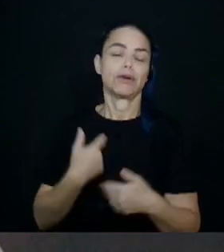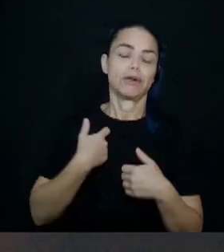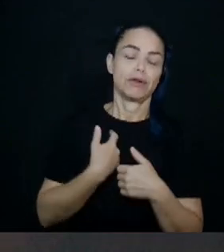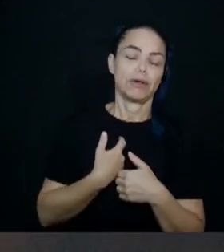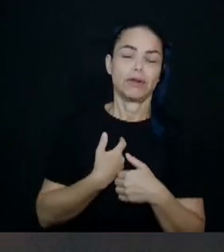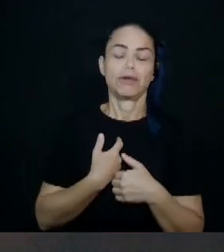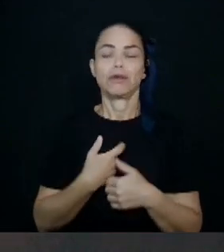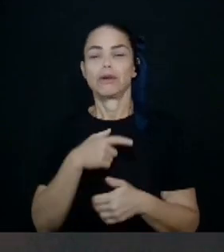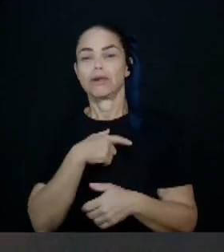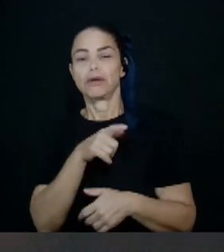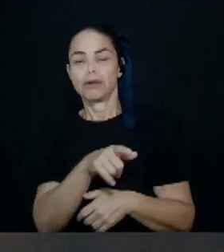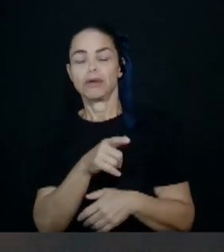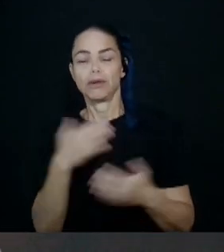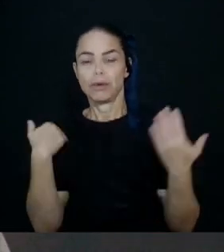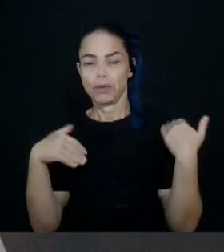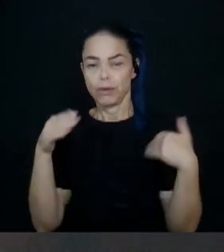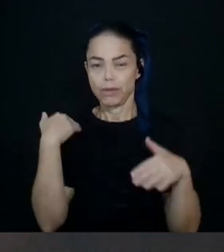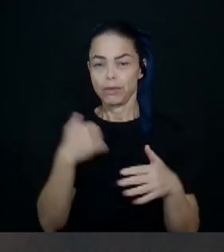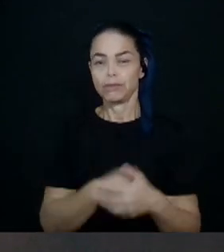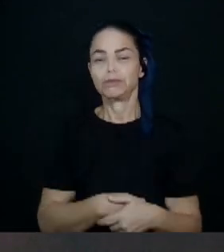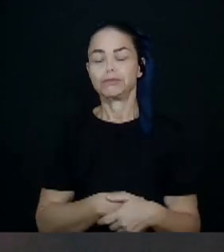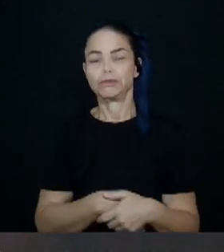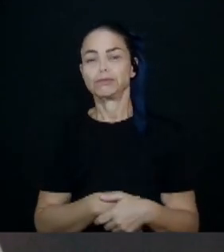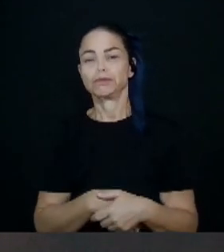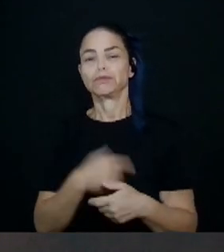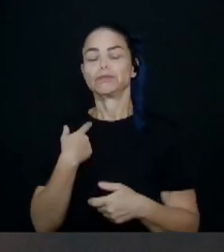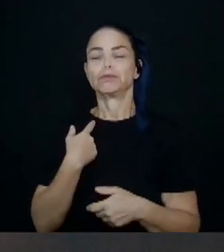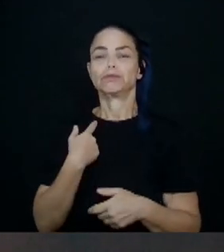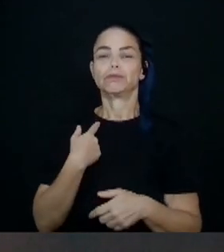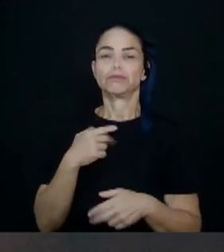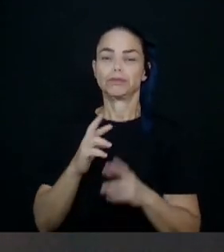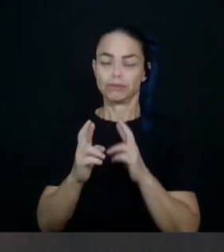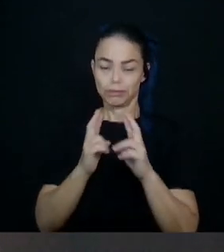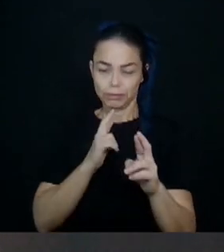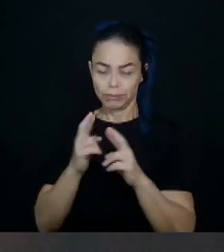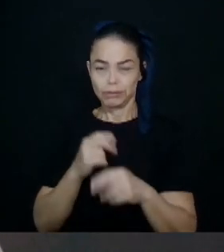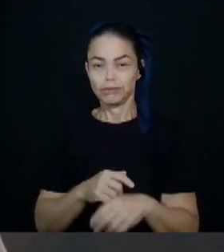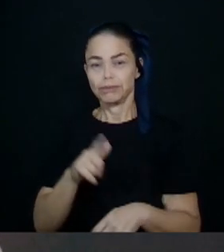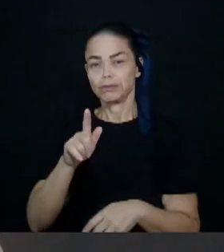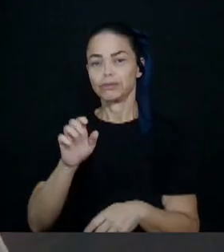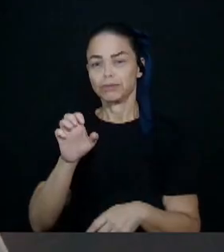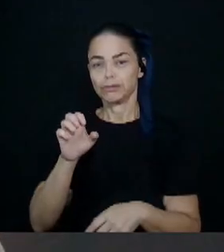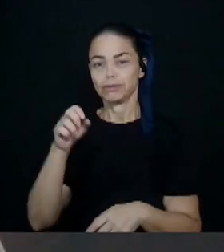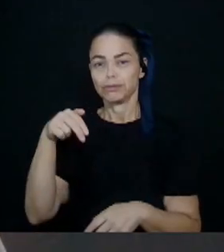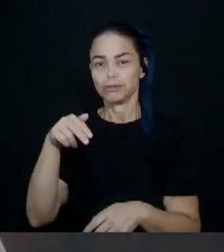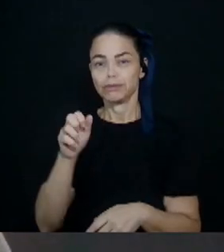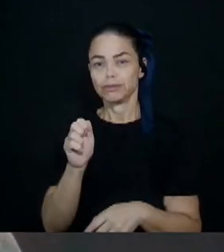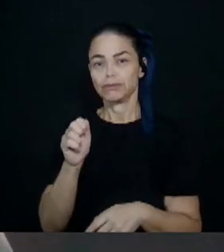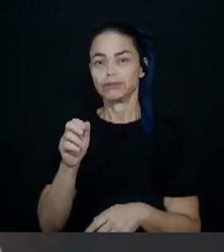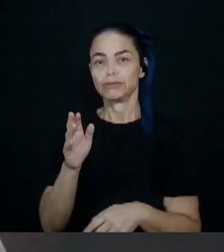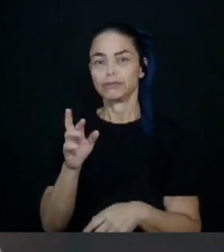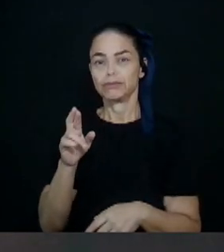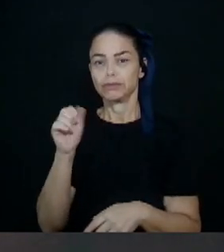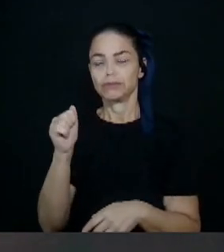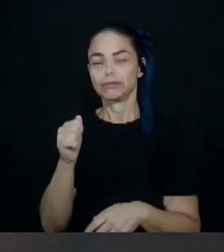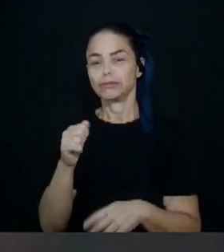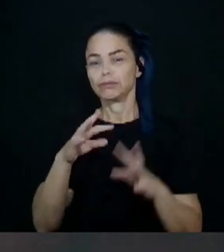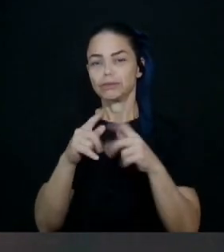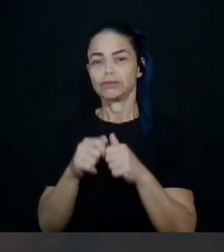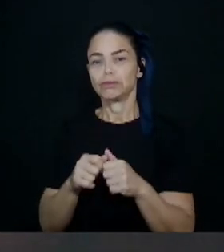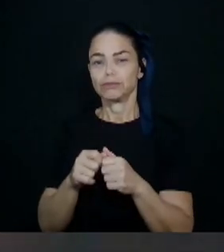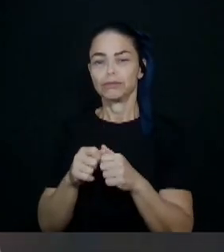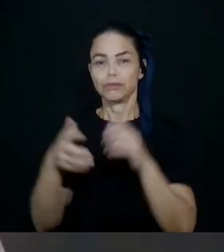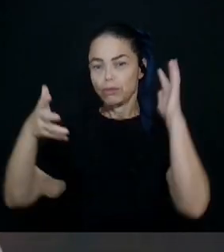nesse passeio que eu fiz, andando na autoestrada em Genebra, todos os caminhões do lado direito, nenhum do lado